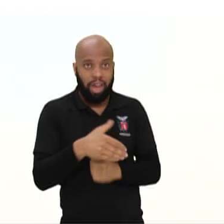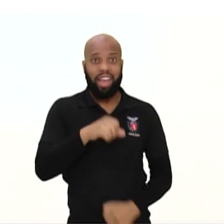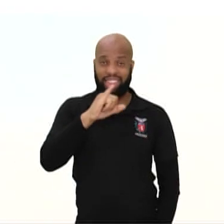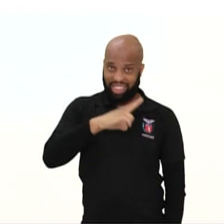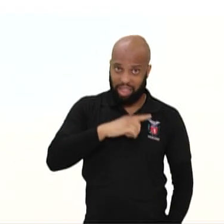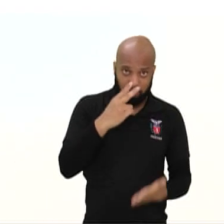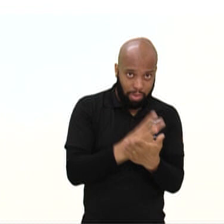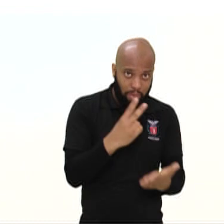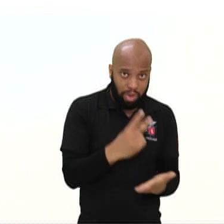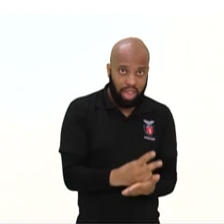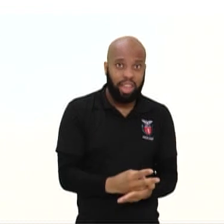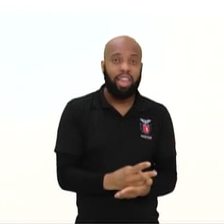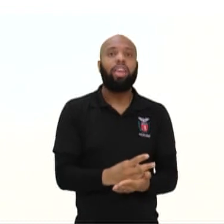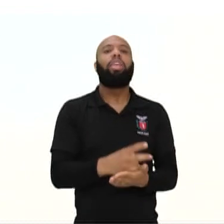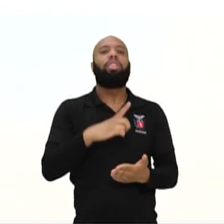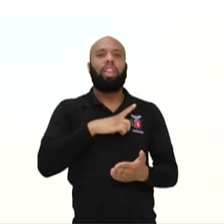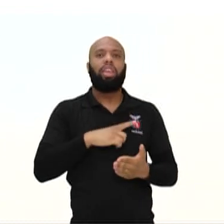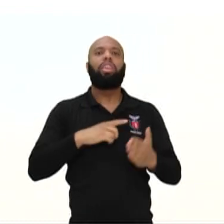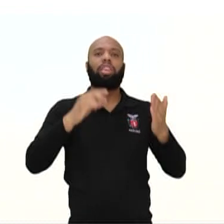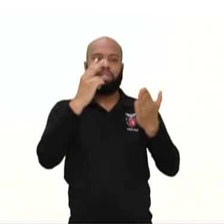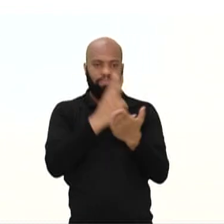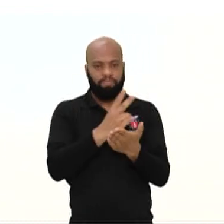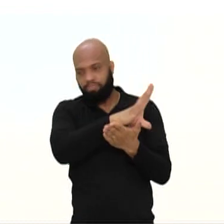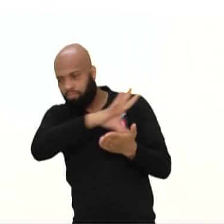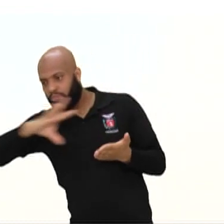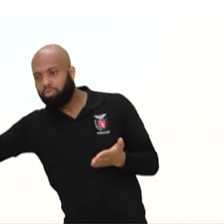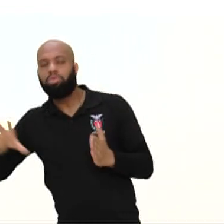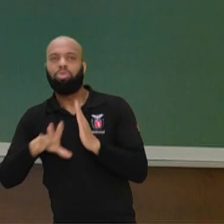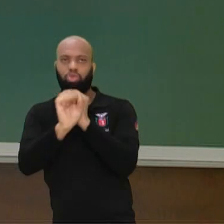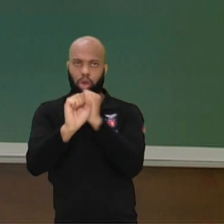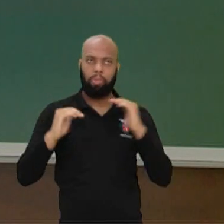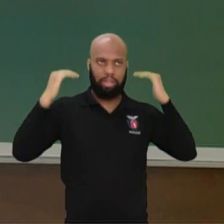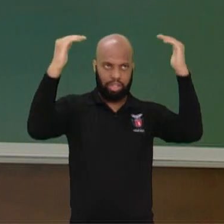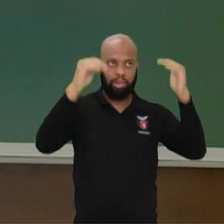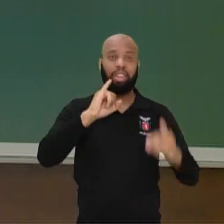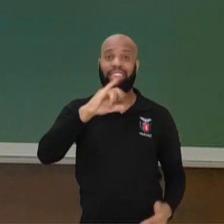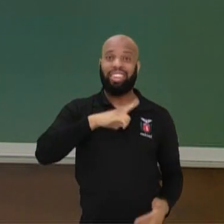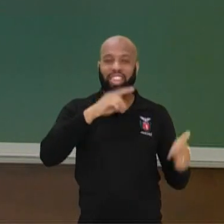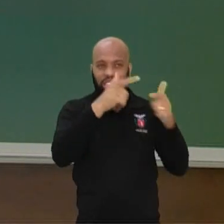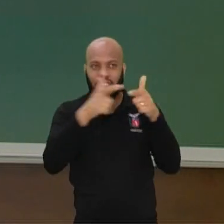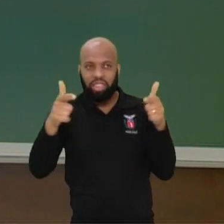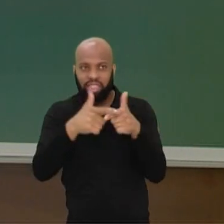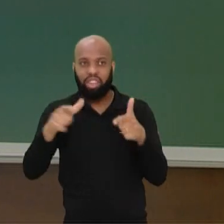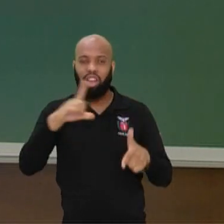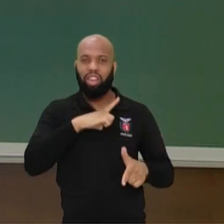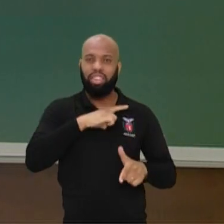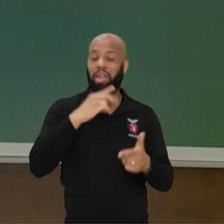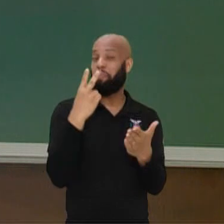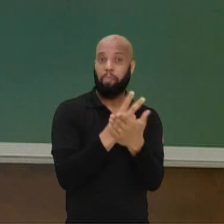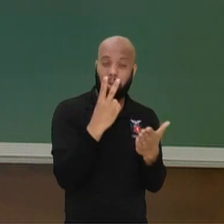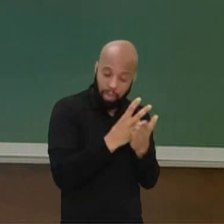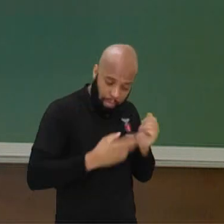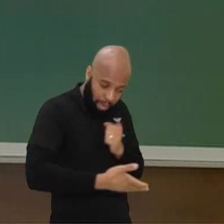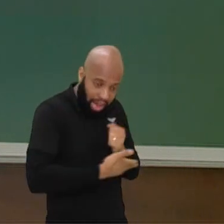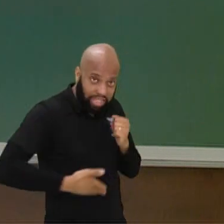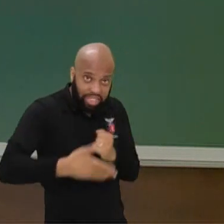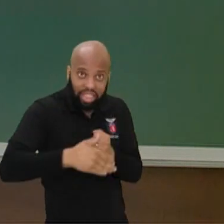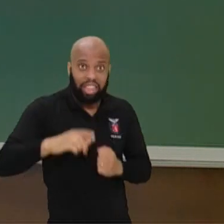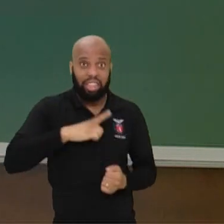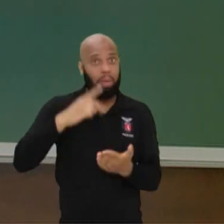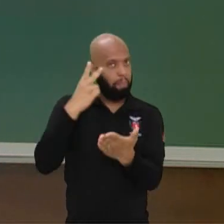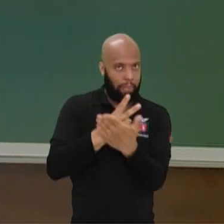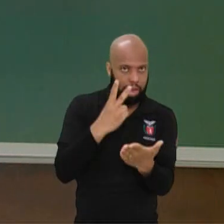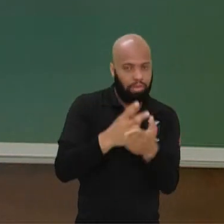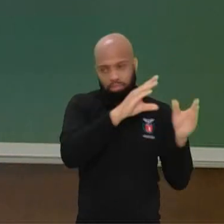base, soma os expoentes. Divisão, quociente de potências com a mesma base, repete